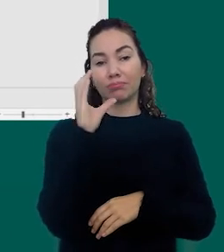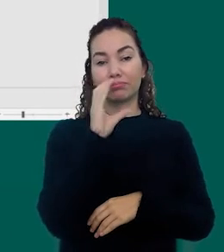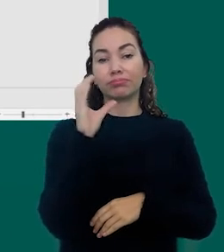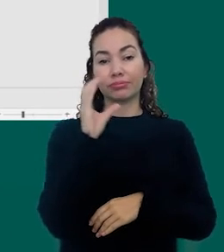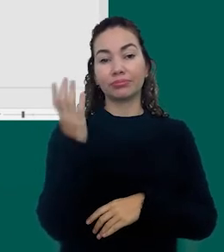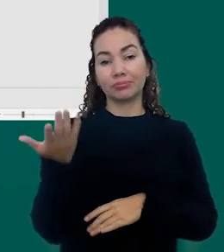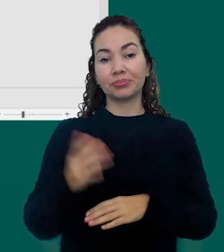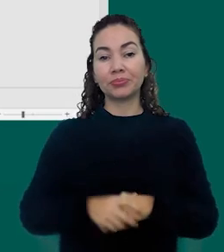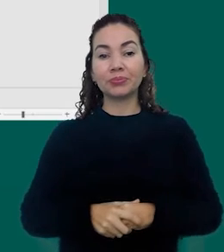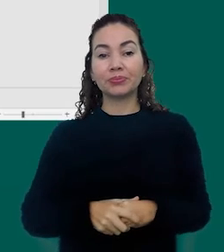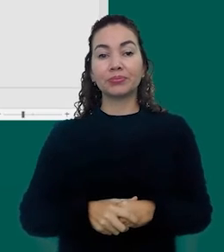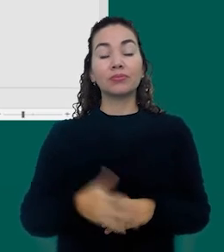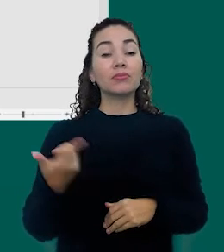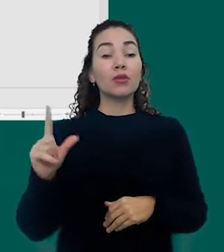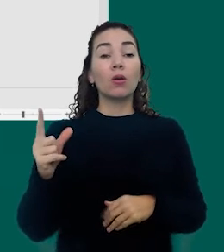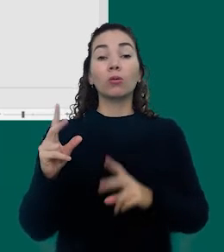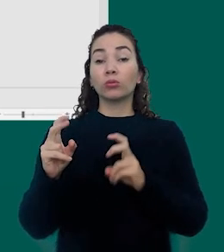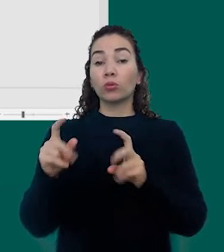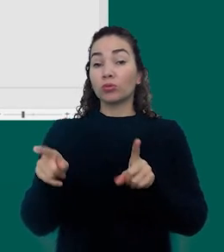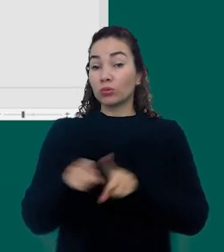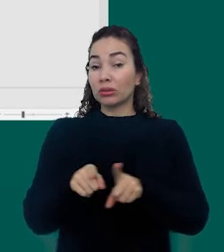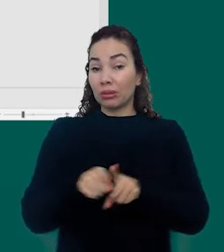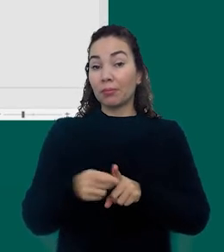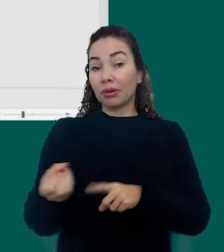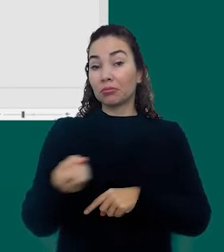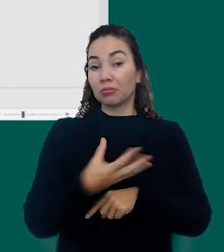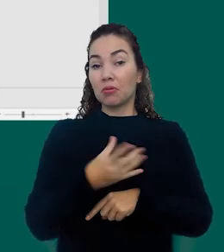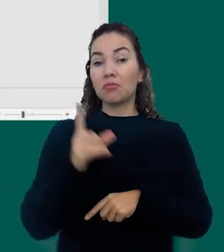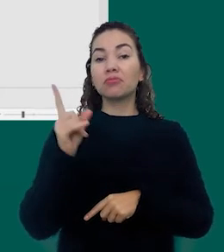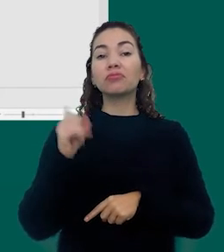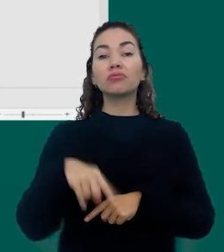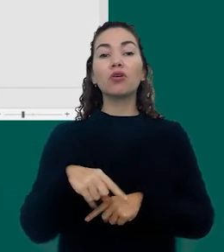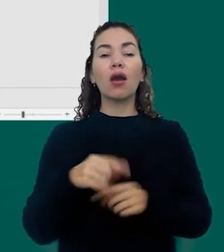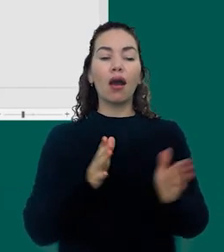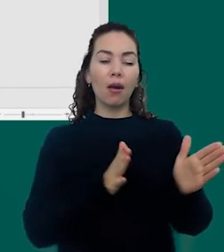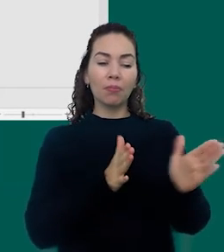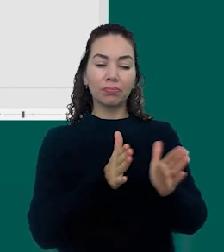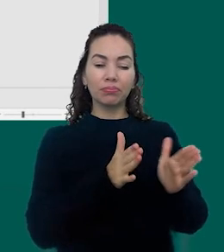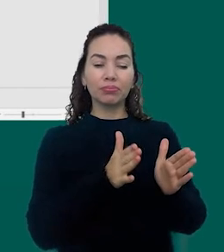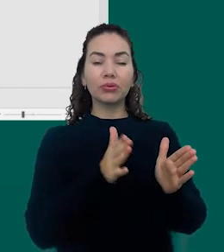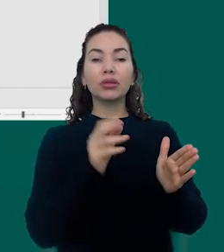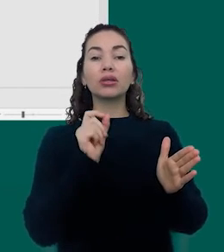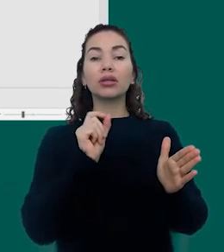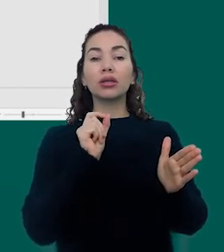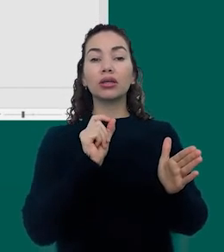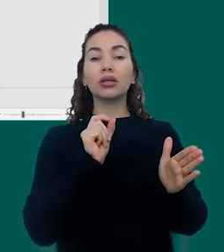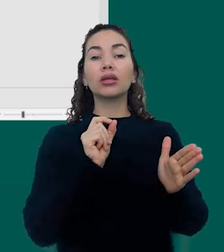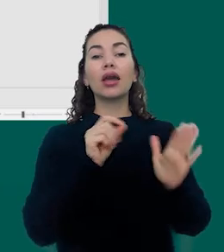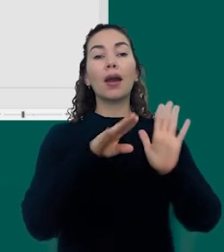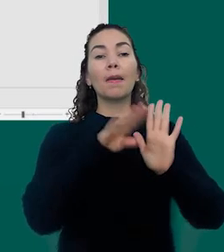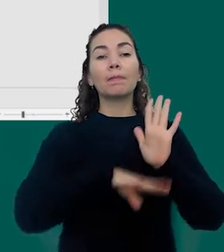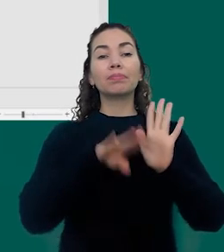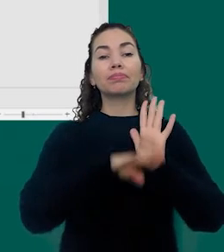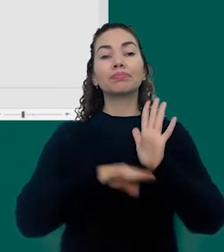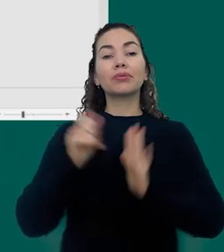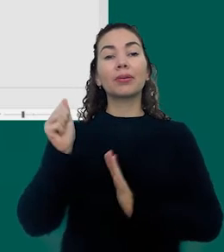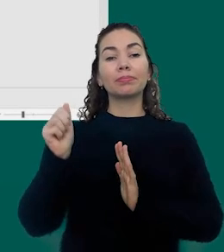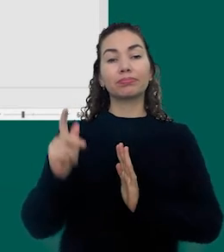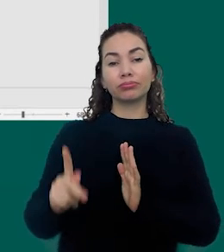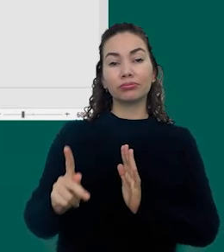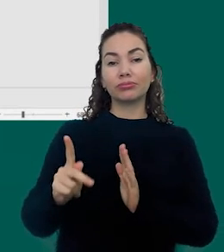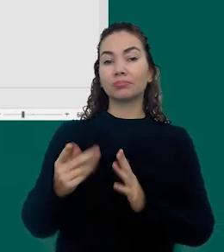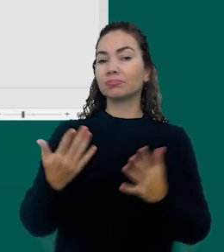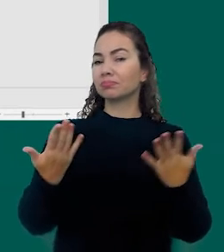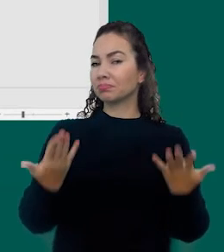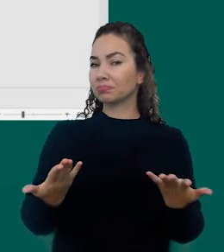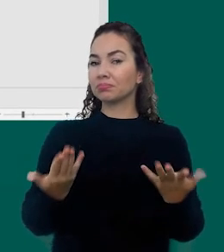ágil. Outra questão que nós temos é a parcela isenta dos proventos de aposentadoria.